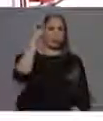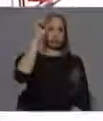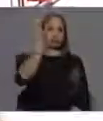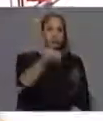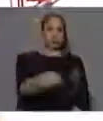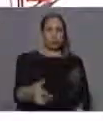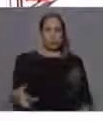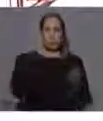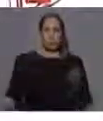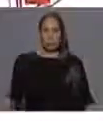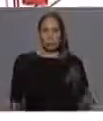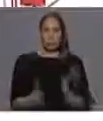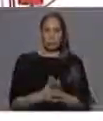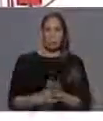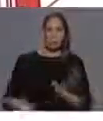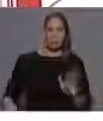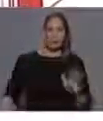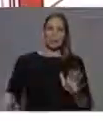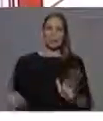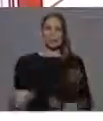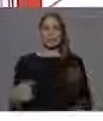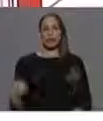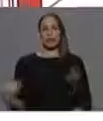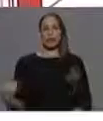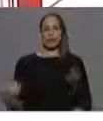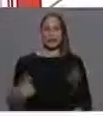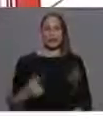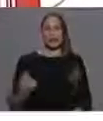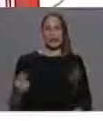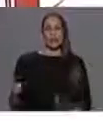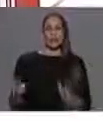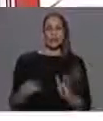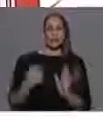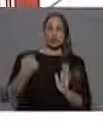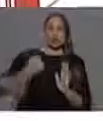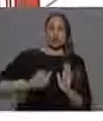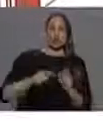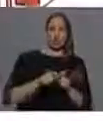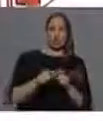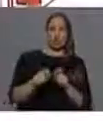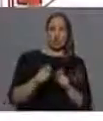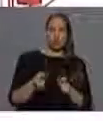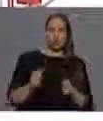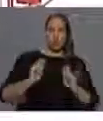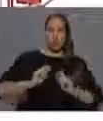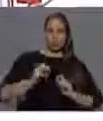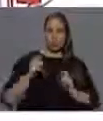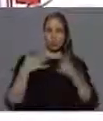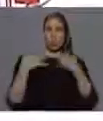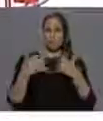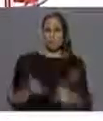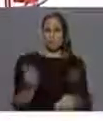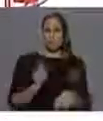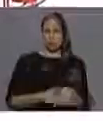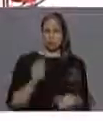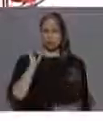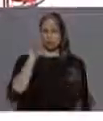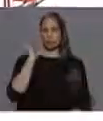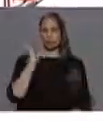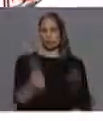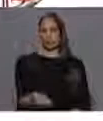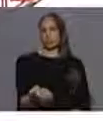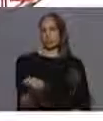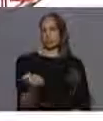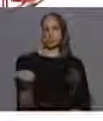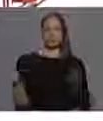próxima legislatura é a oportunidade certa e o tempo certo para avaliarmos o modelo e as condições